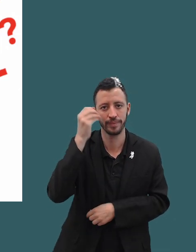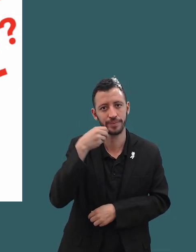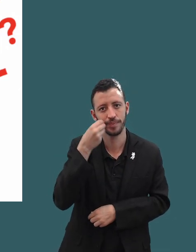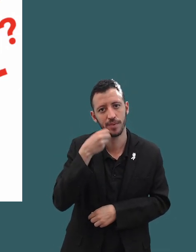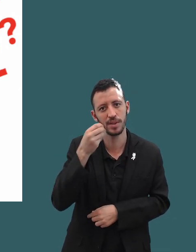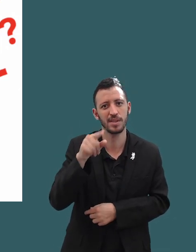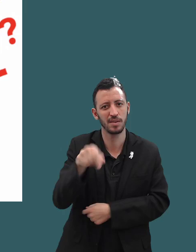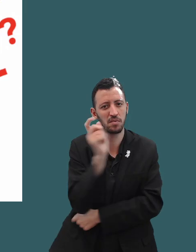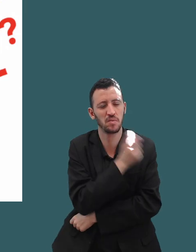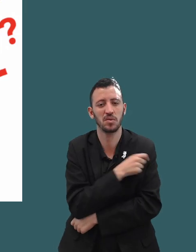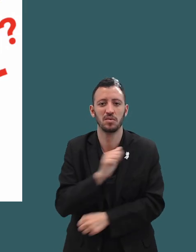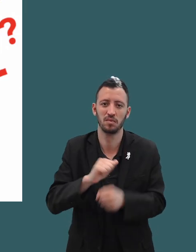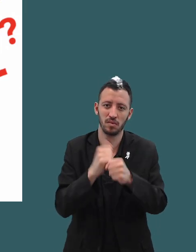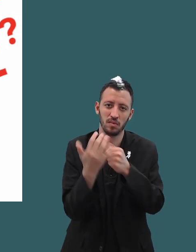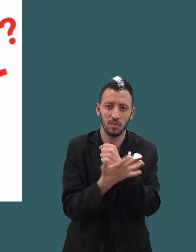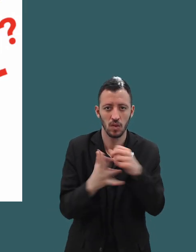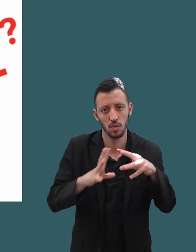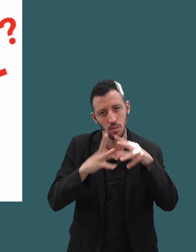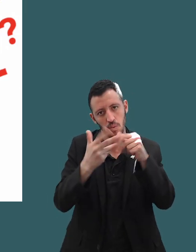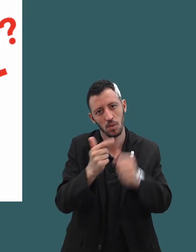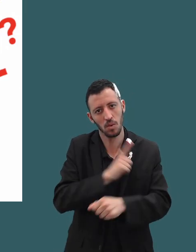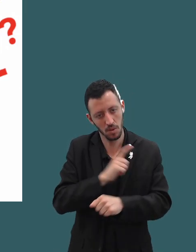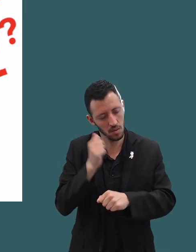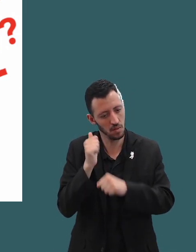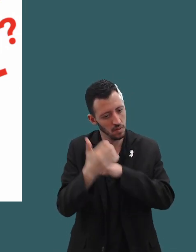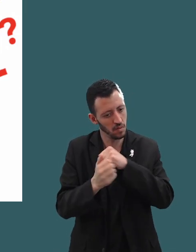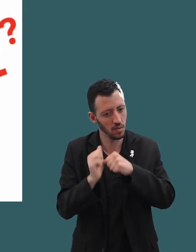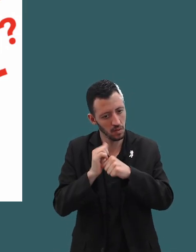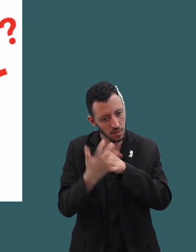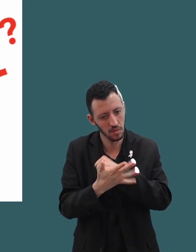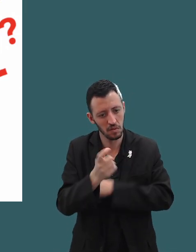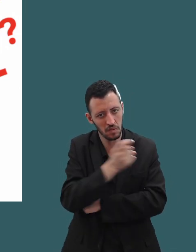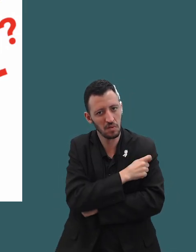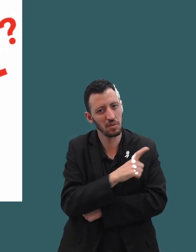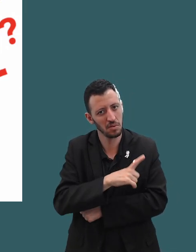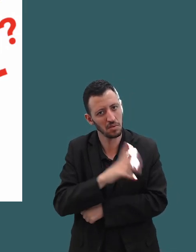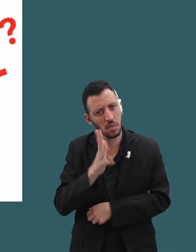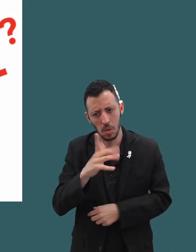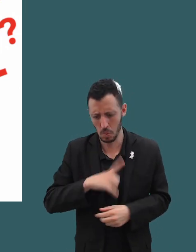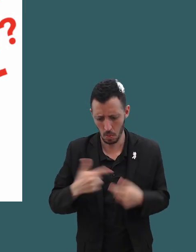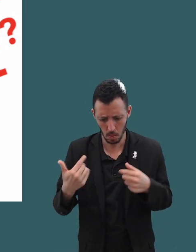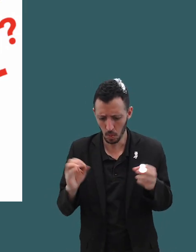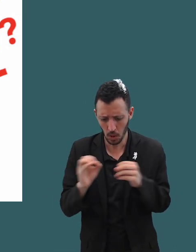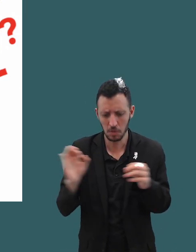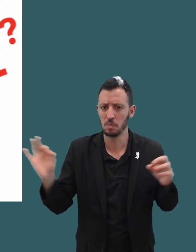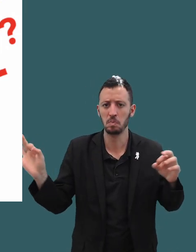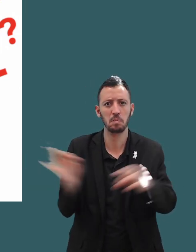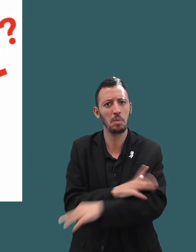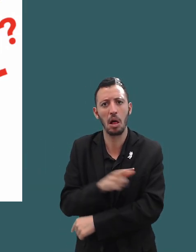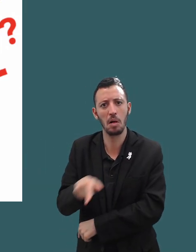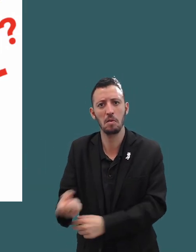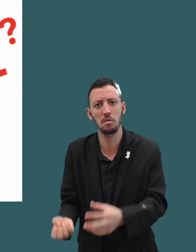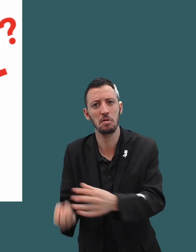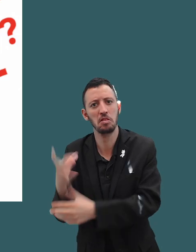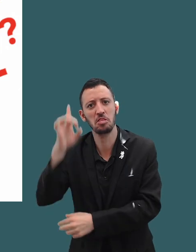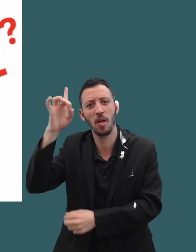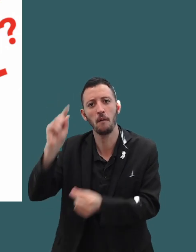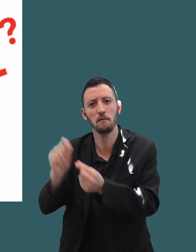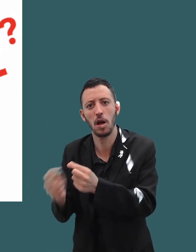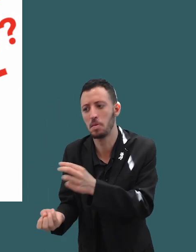da vacina contra a Covid, óbvio que teve, toda a vacina foi experimentada. Ela não nasceu pronta, não foi Deus que desceu na Terra e produziu a